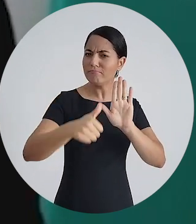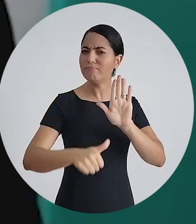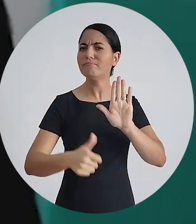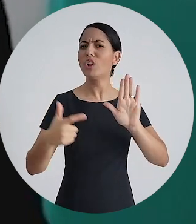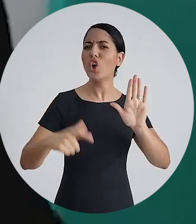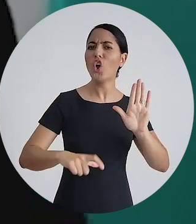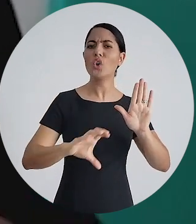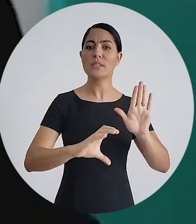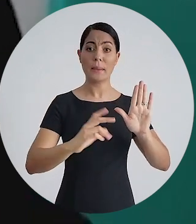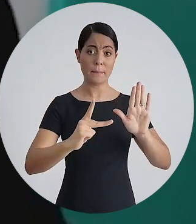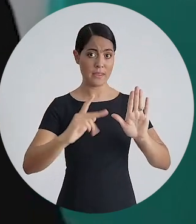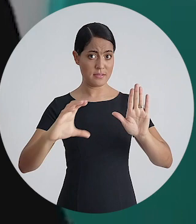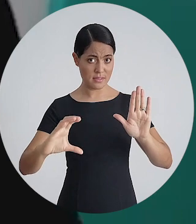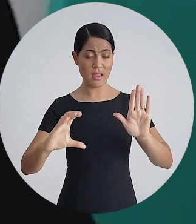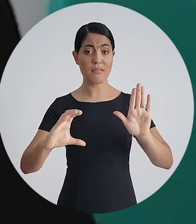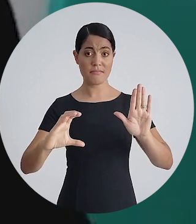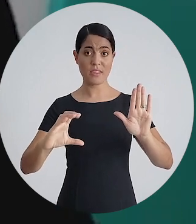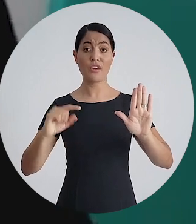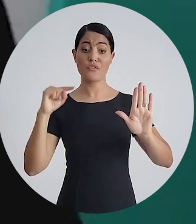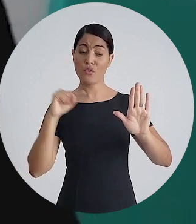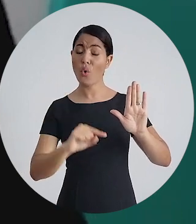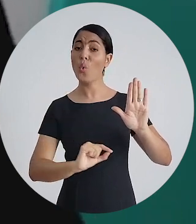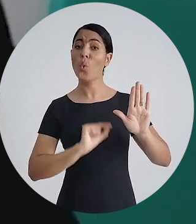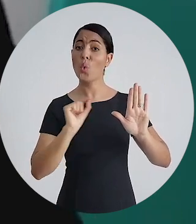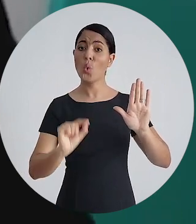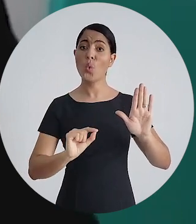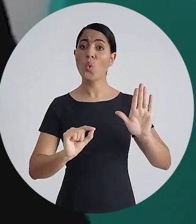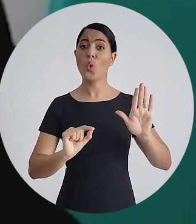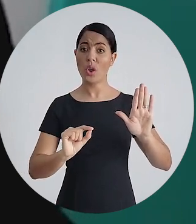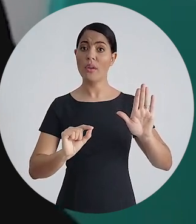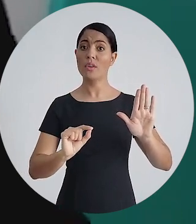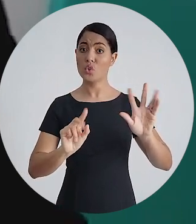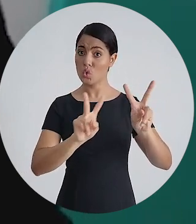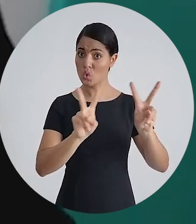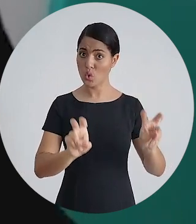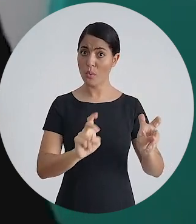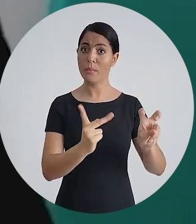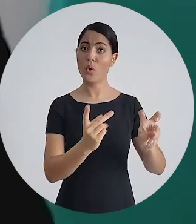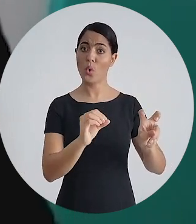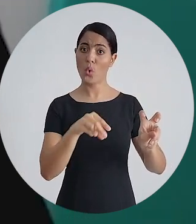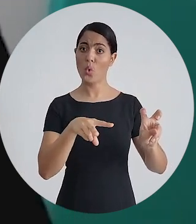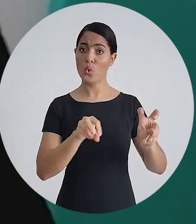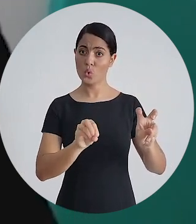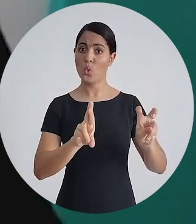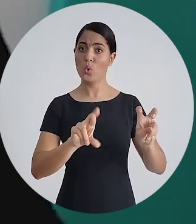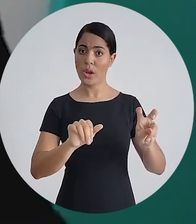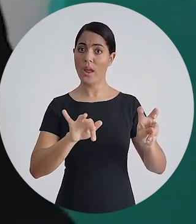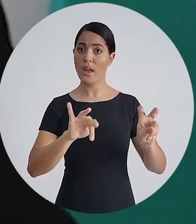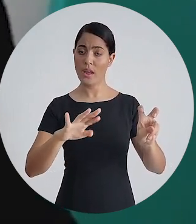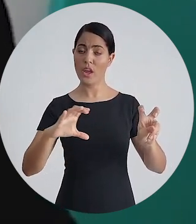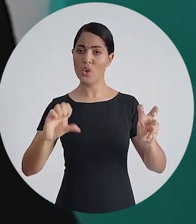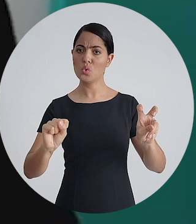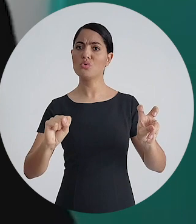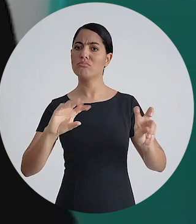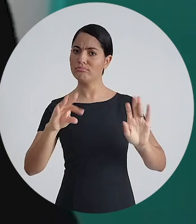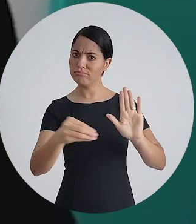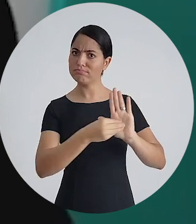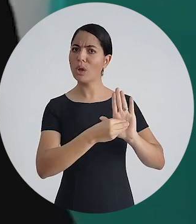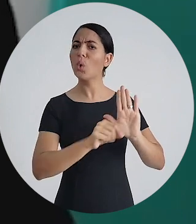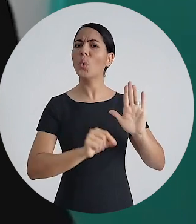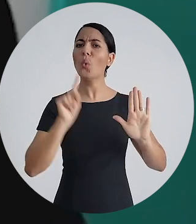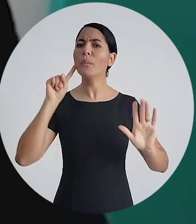possamos verificar que o Código de Processo Civil foi concebido no âmbito de honorários